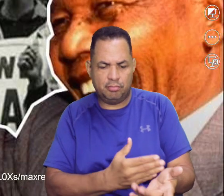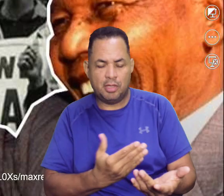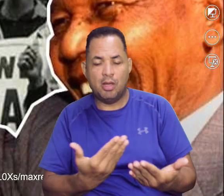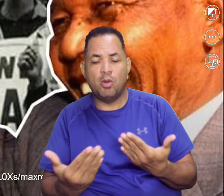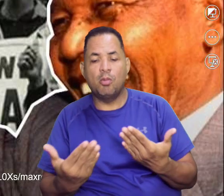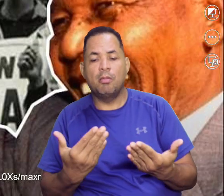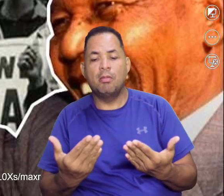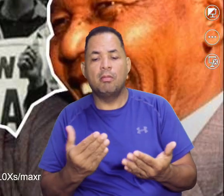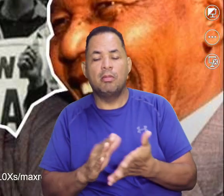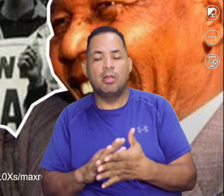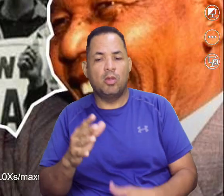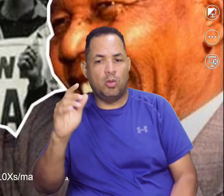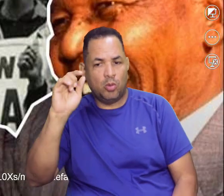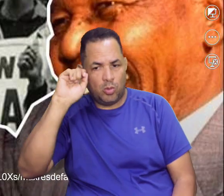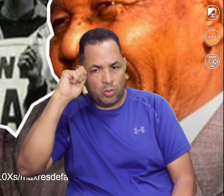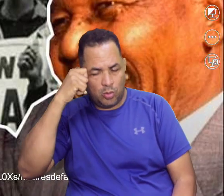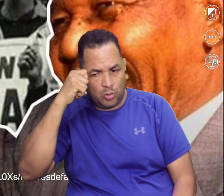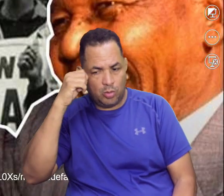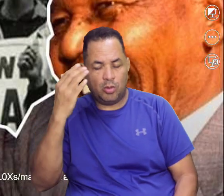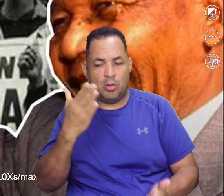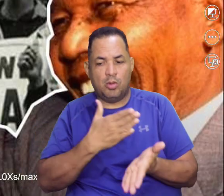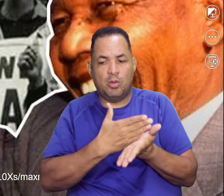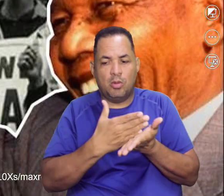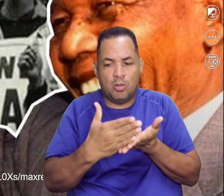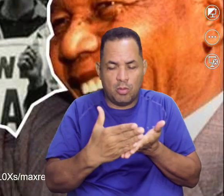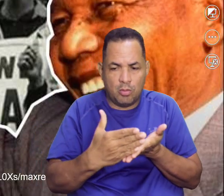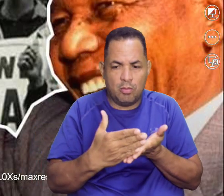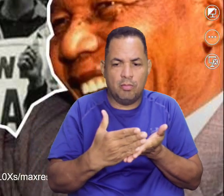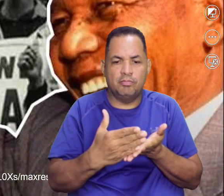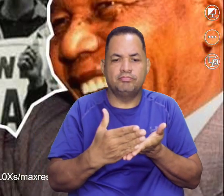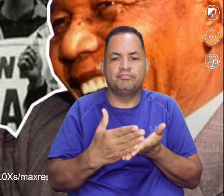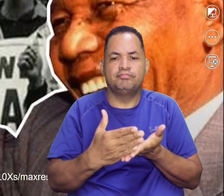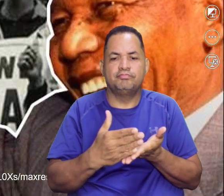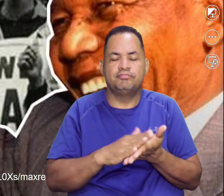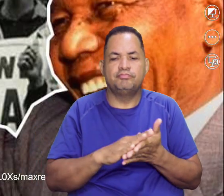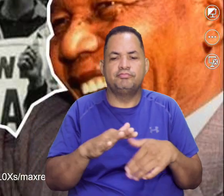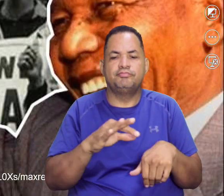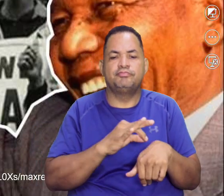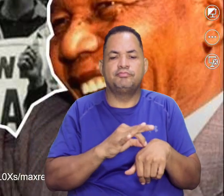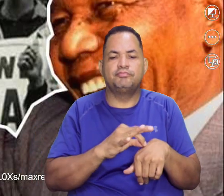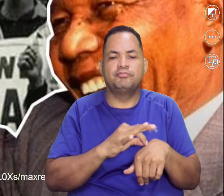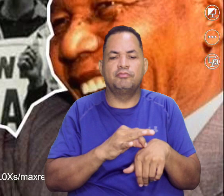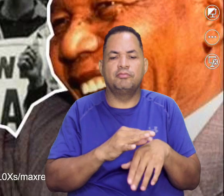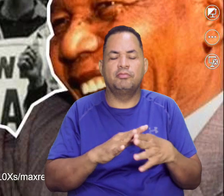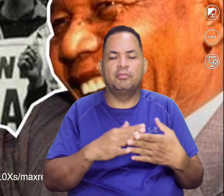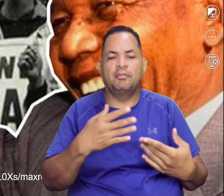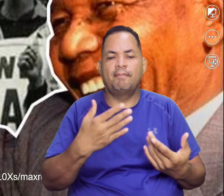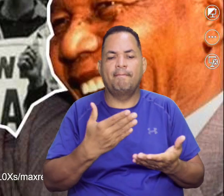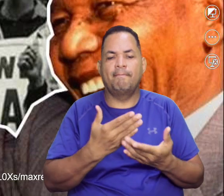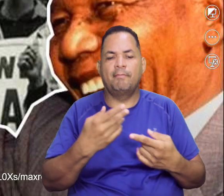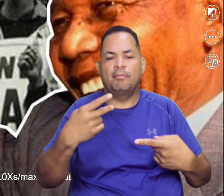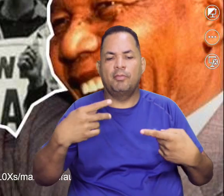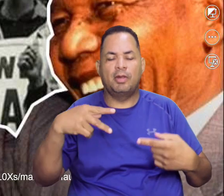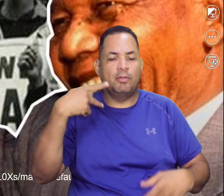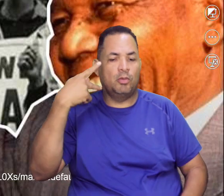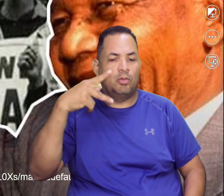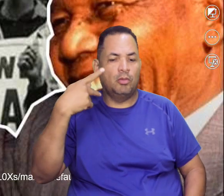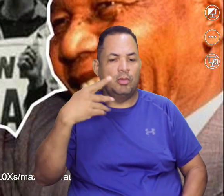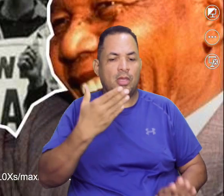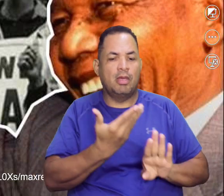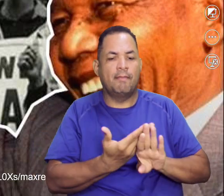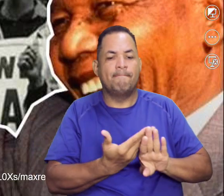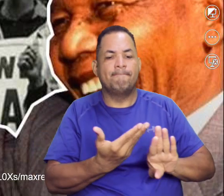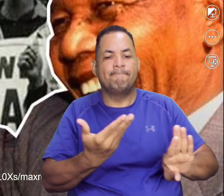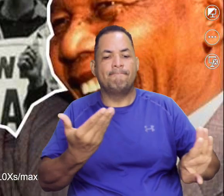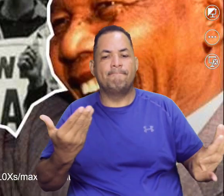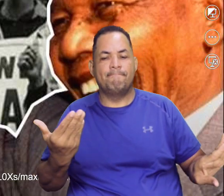relação aos negros. E aí começa essa política que nós chamamos de apartheid. O que